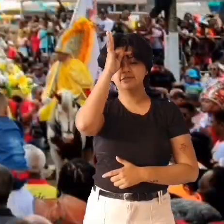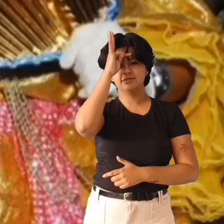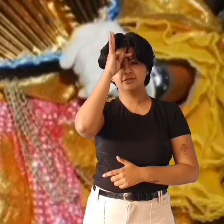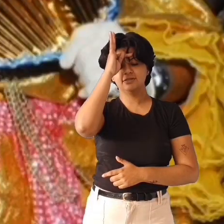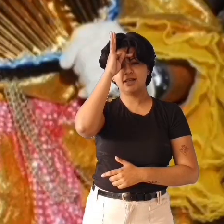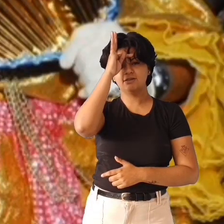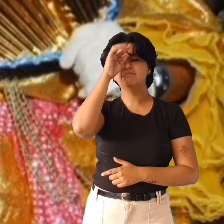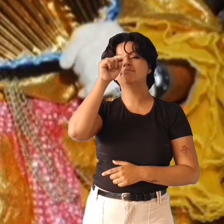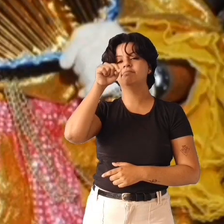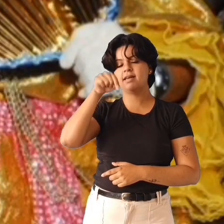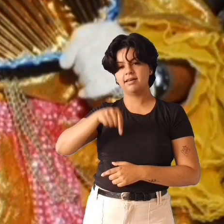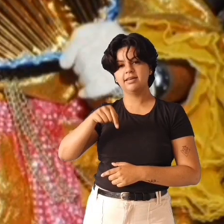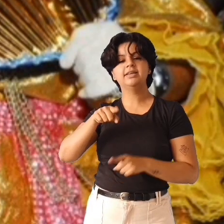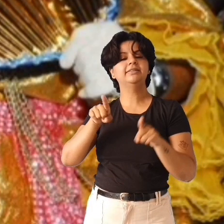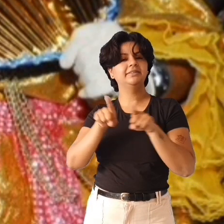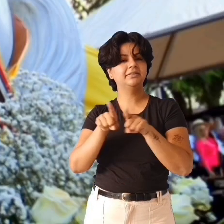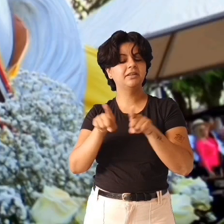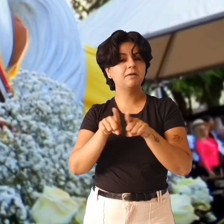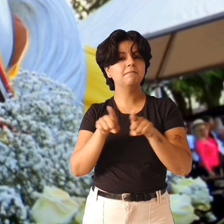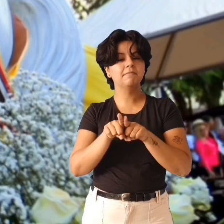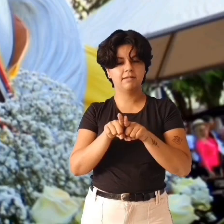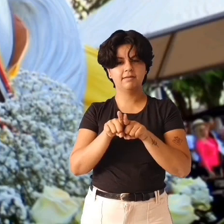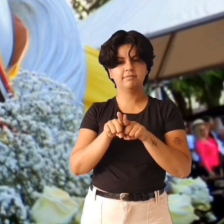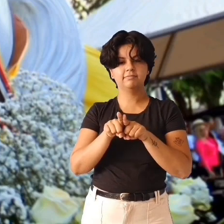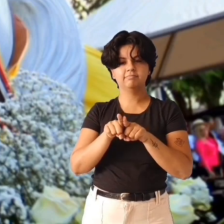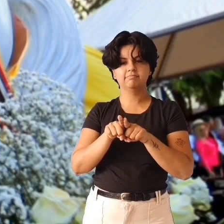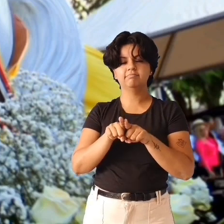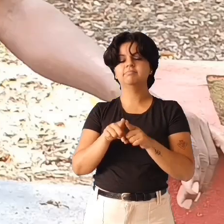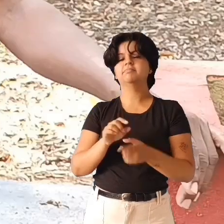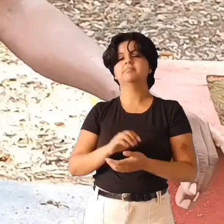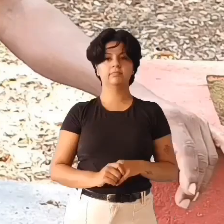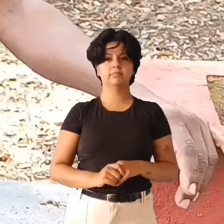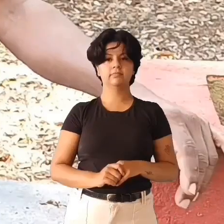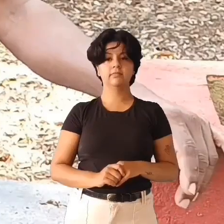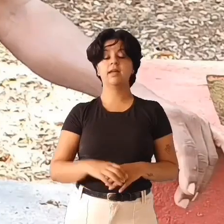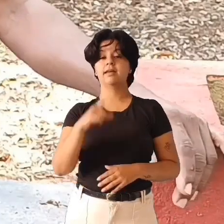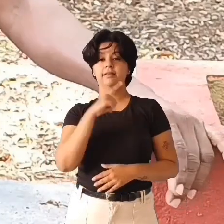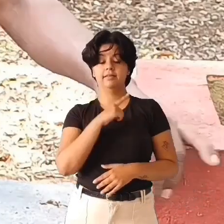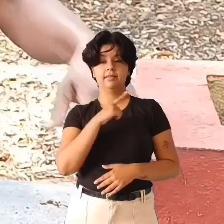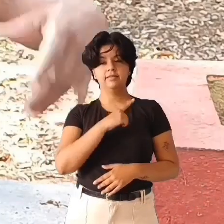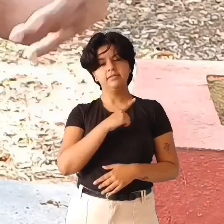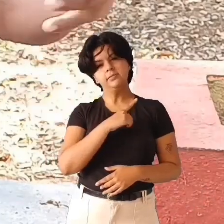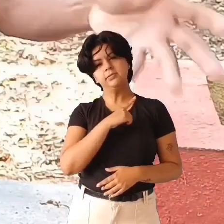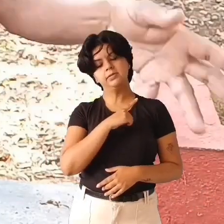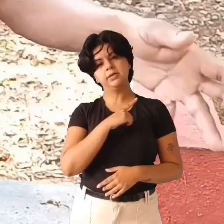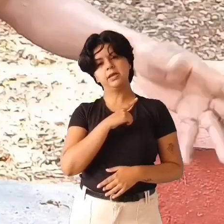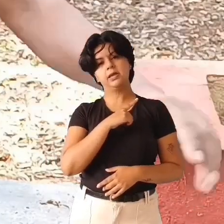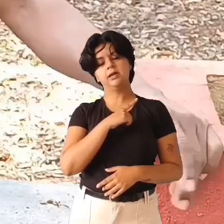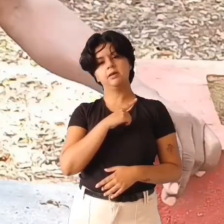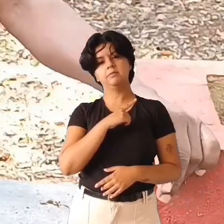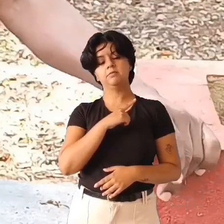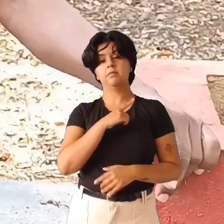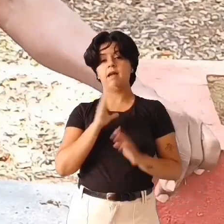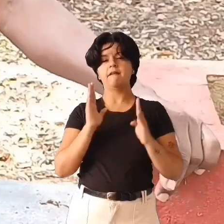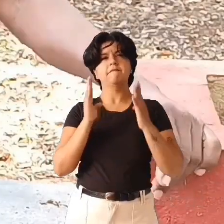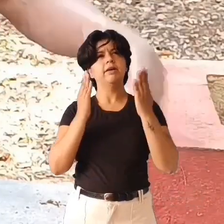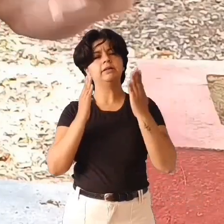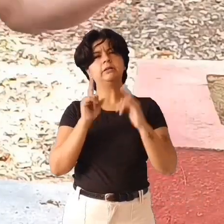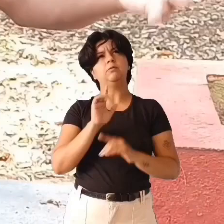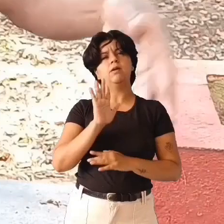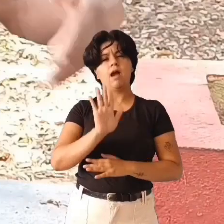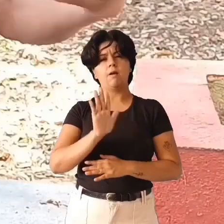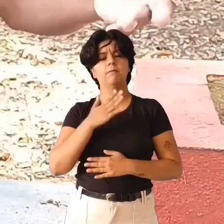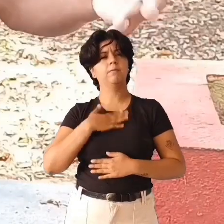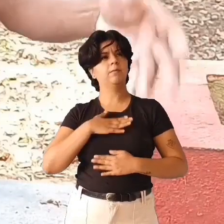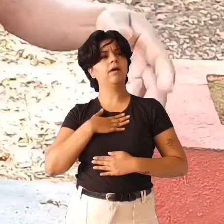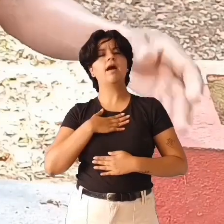essas batalhas travadas no continente negro e o aparecimento de São Tiago como soldado anônimo. Nós temos Divino Espírito,